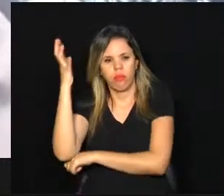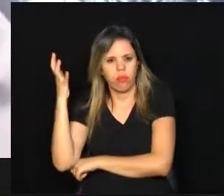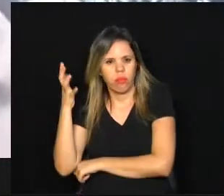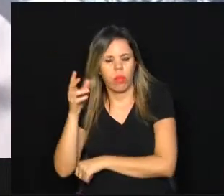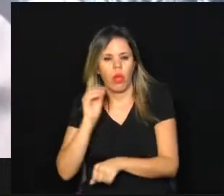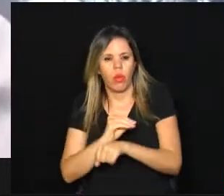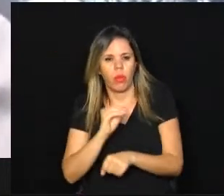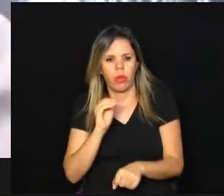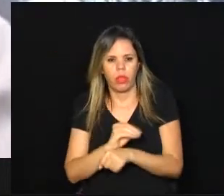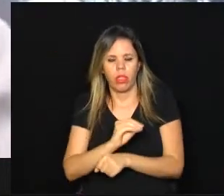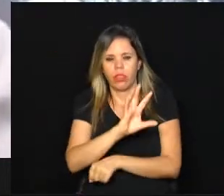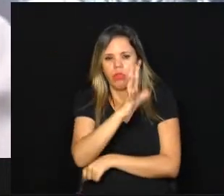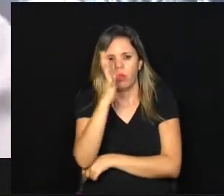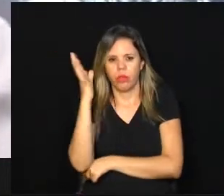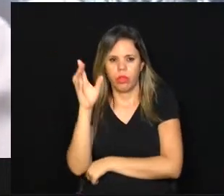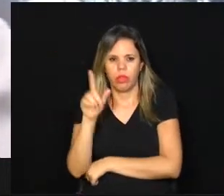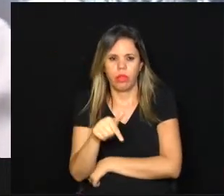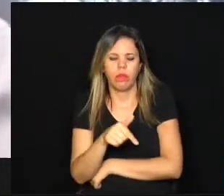protege o meio ambiente,